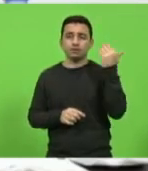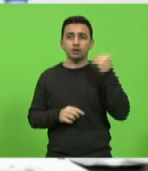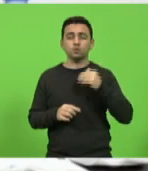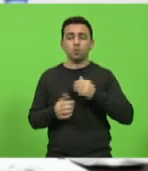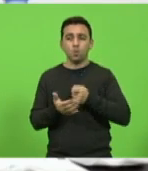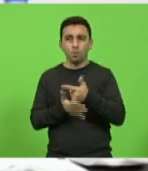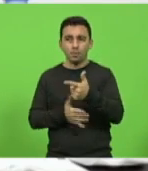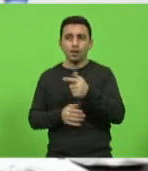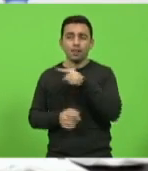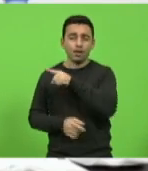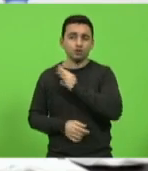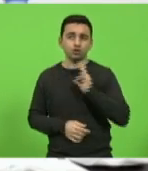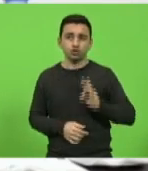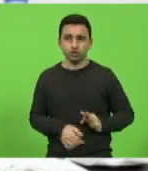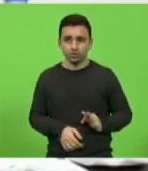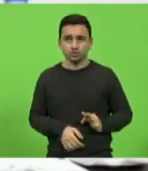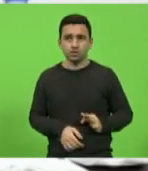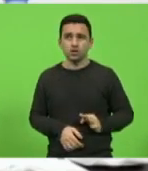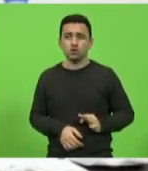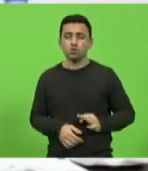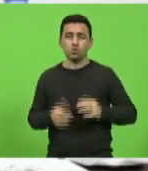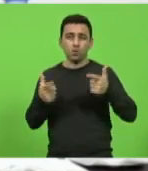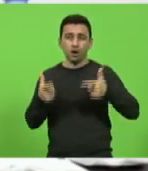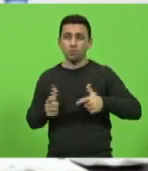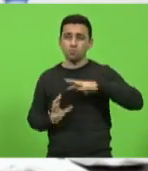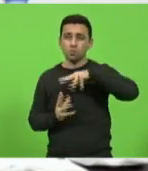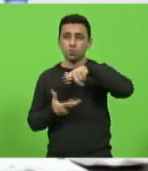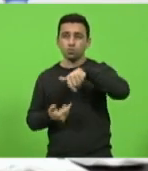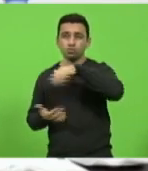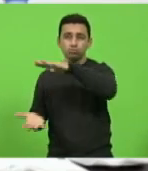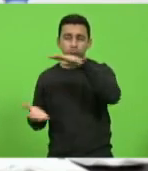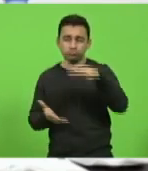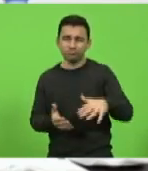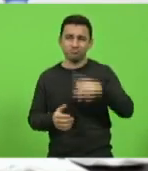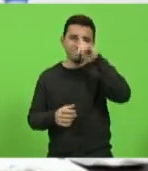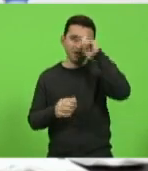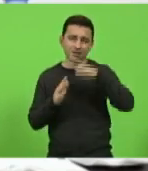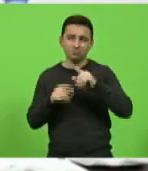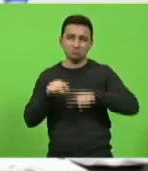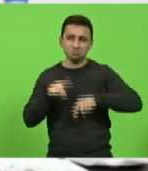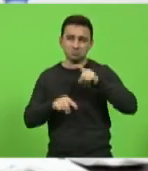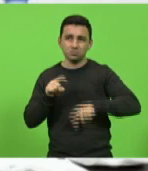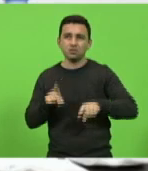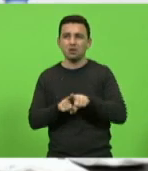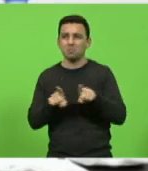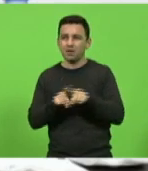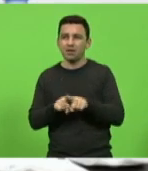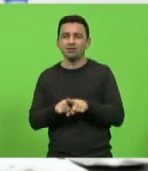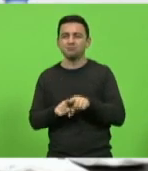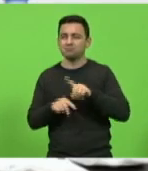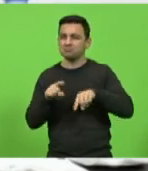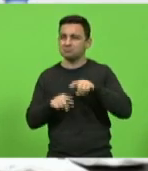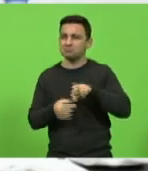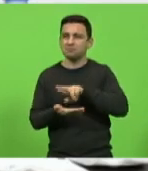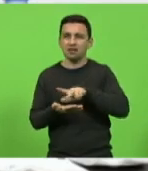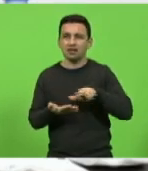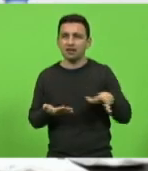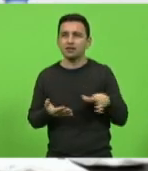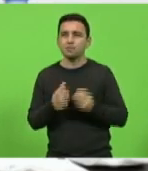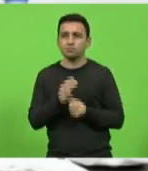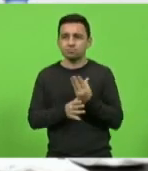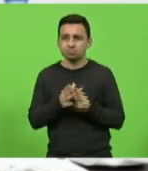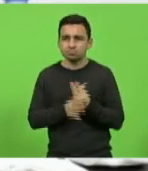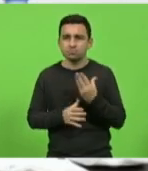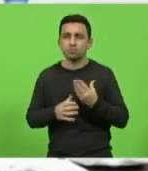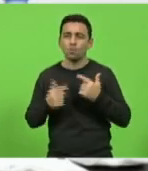hoje o grande fornecedor Mundial não só de Equipamentos Médicos Mas também de insumos destinados à produção de